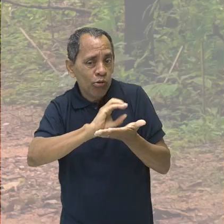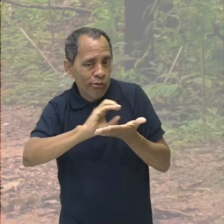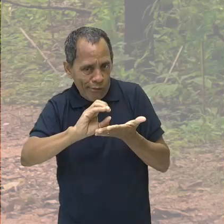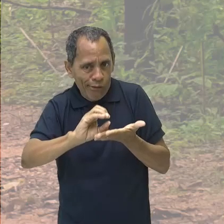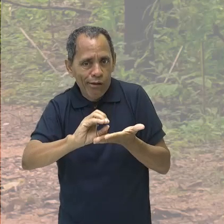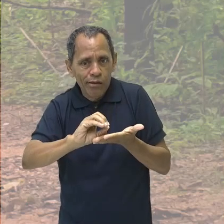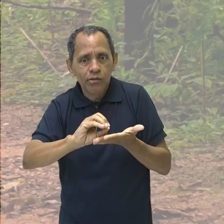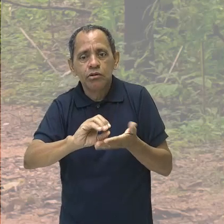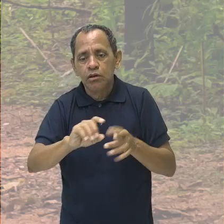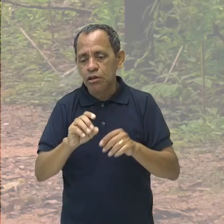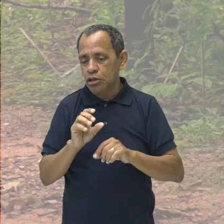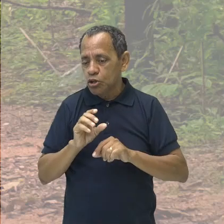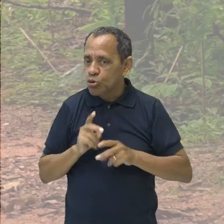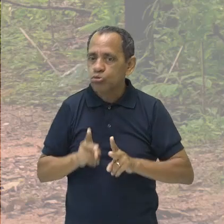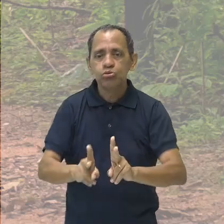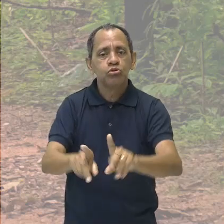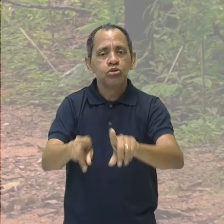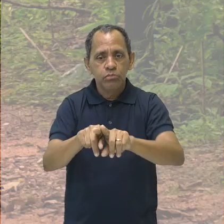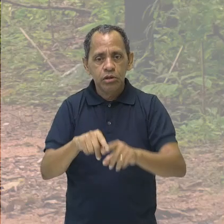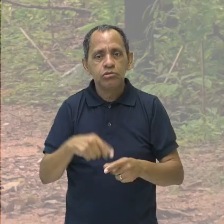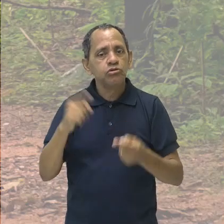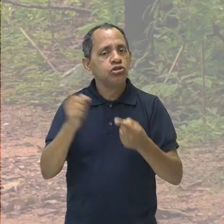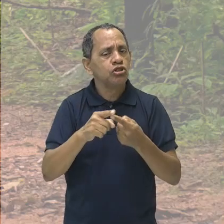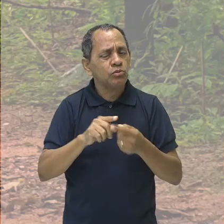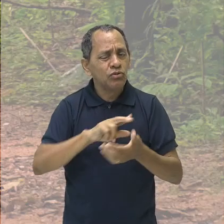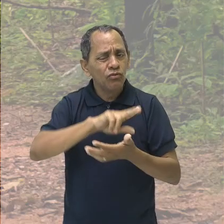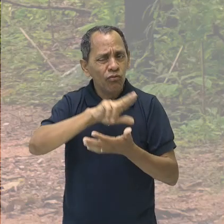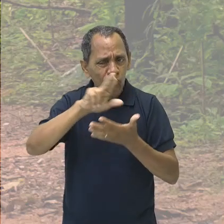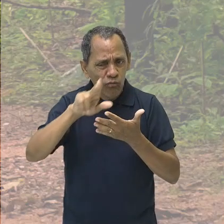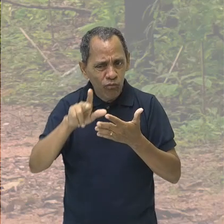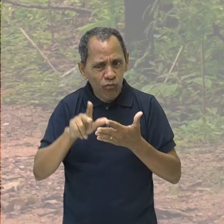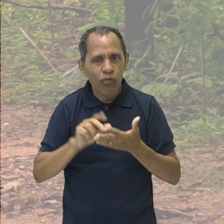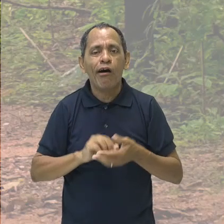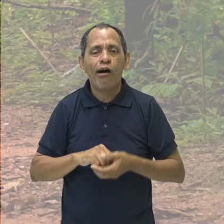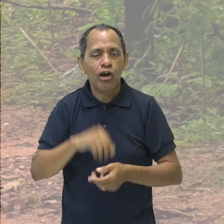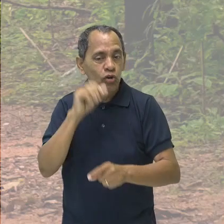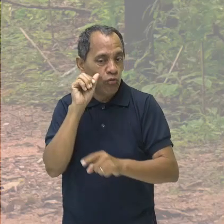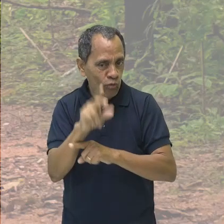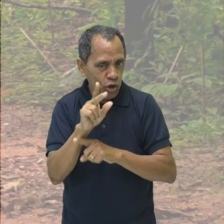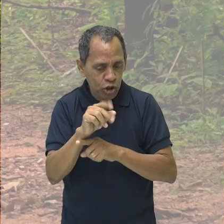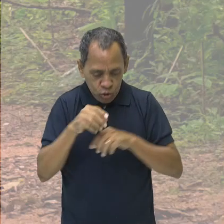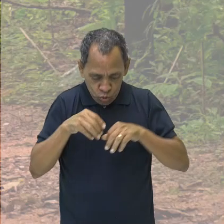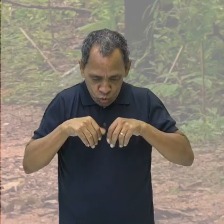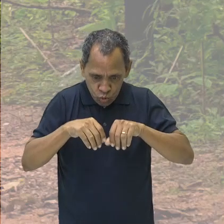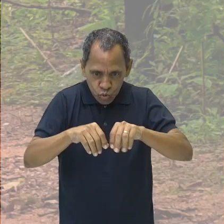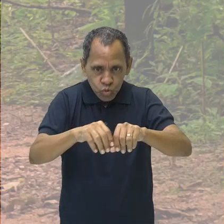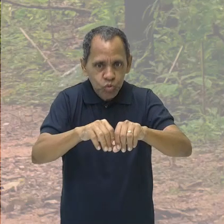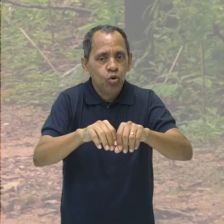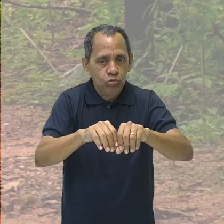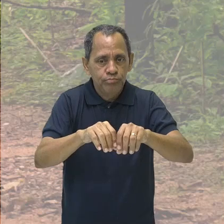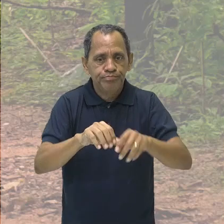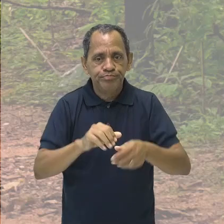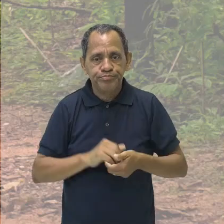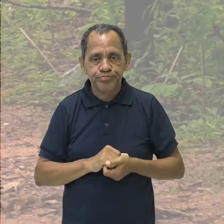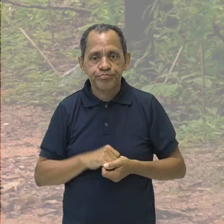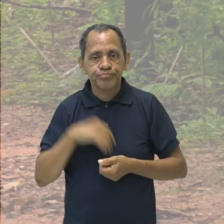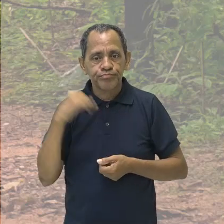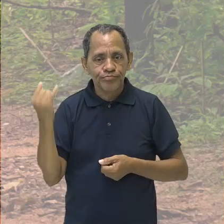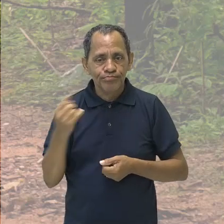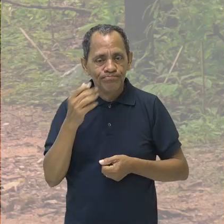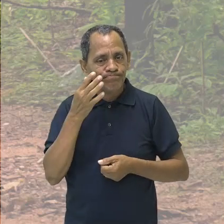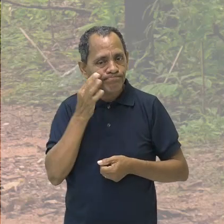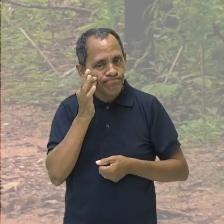temos várias formas aí de estar contaminando o solo, né? Então é muito importante ficar